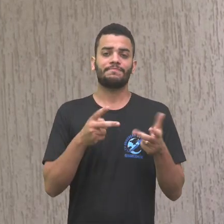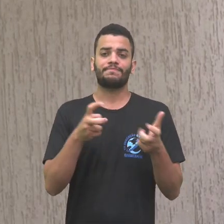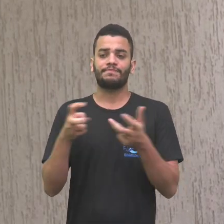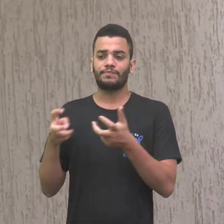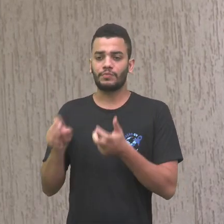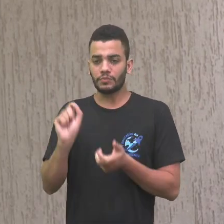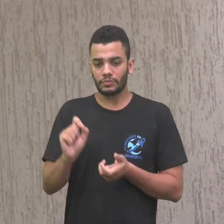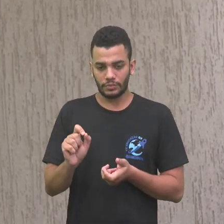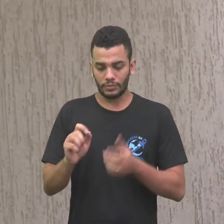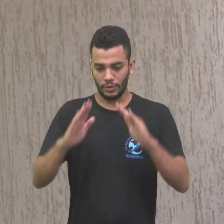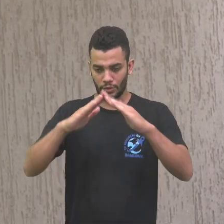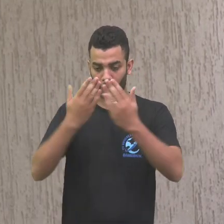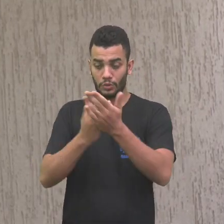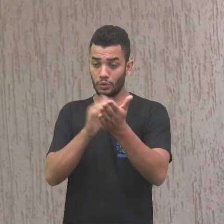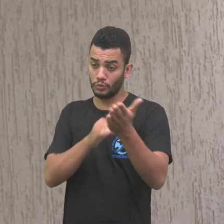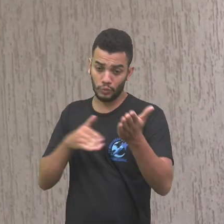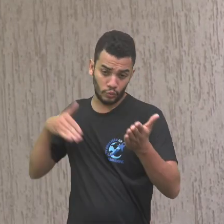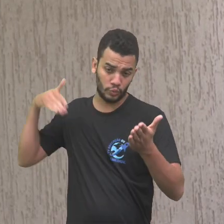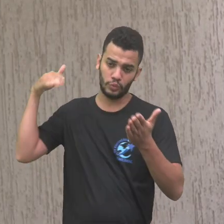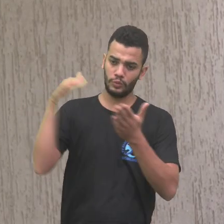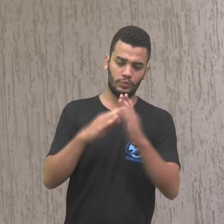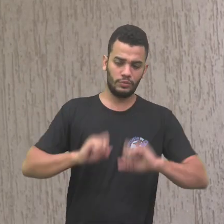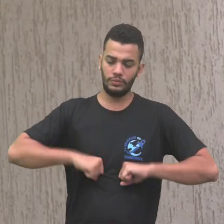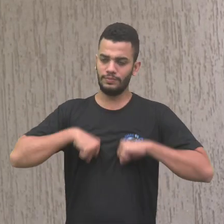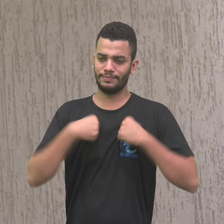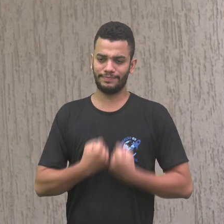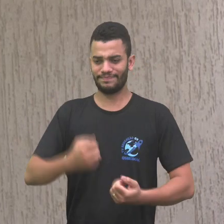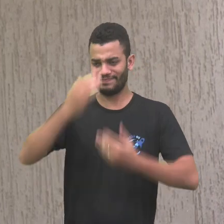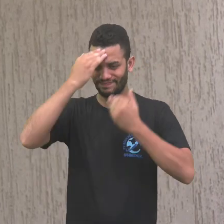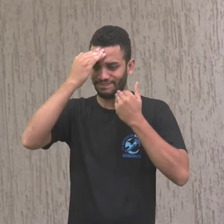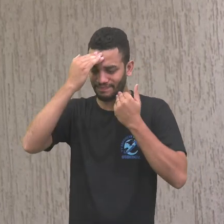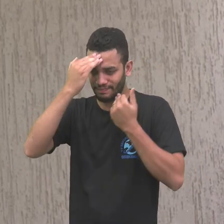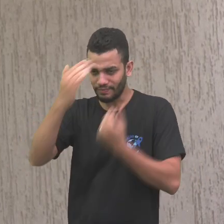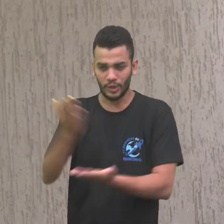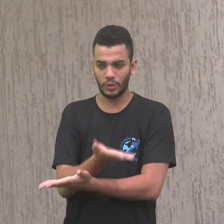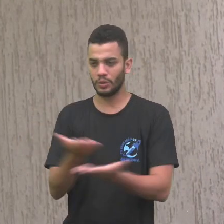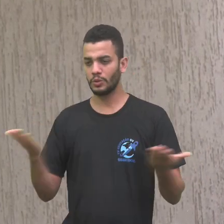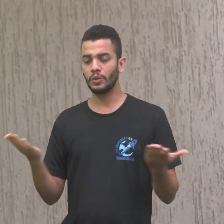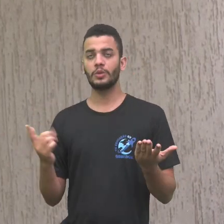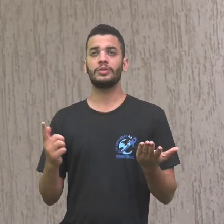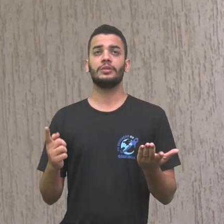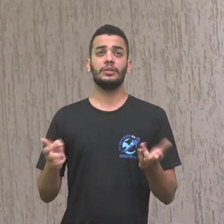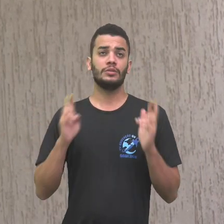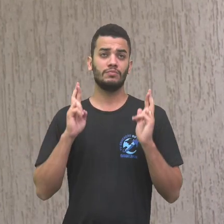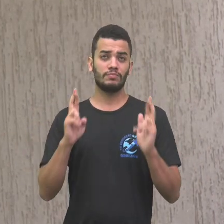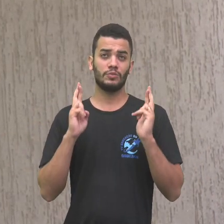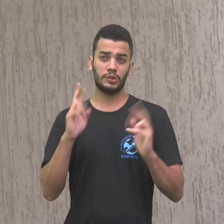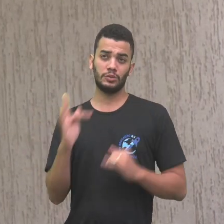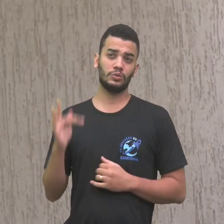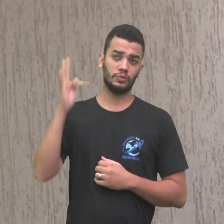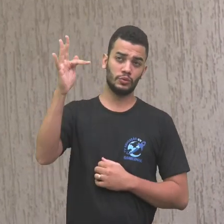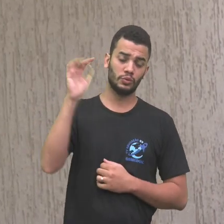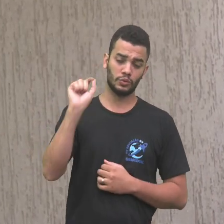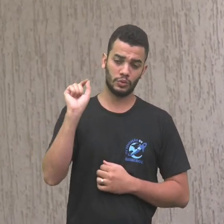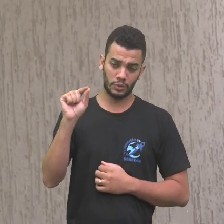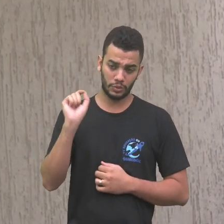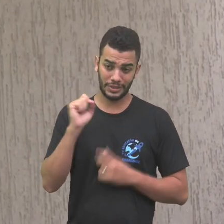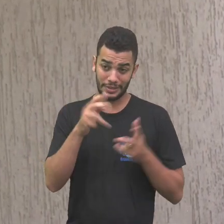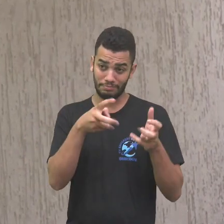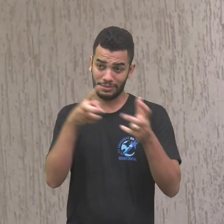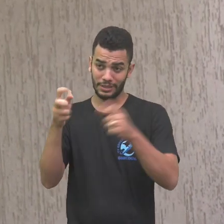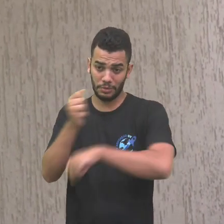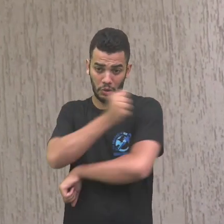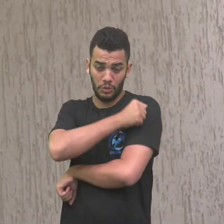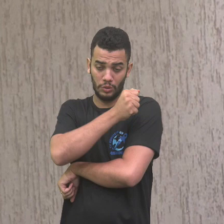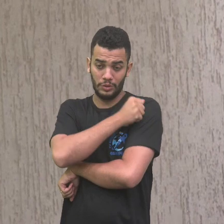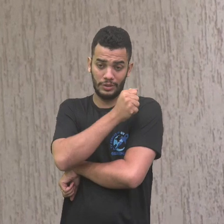outra. Então, a todos o nosso muito obrigado. E a gente espera que realmente os resultados de tudo isso que a gente sonha